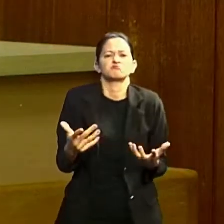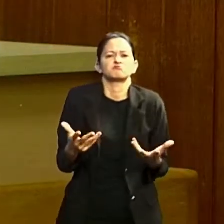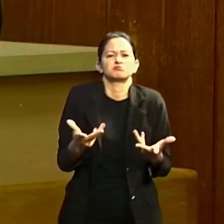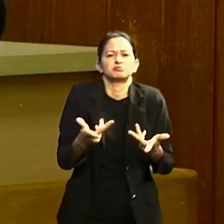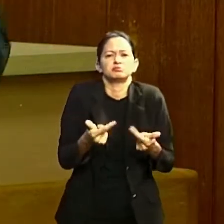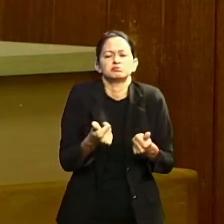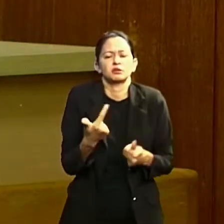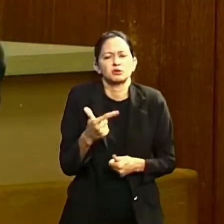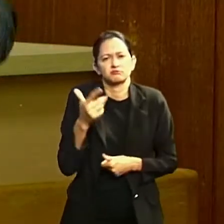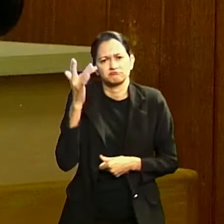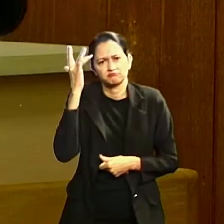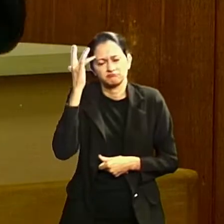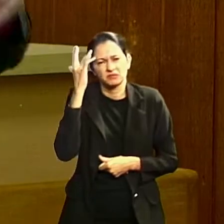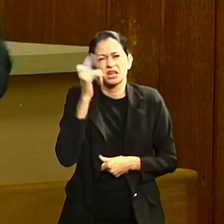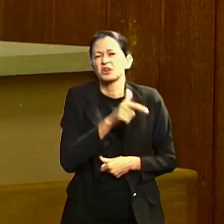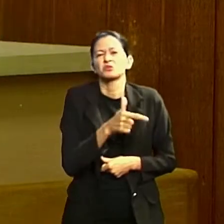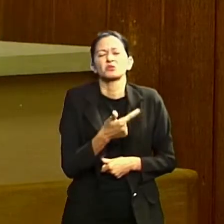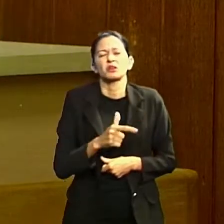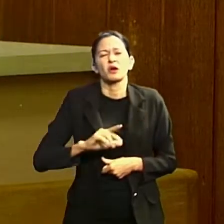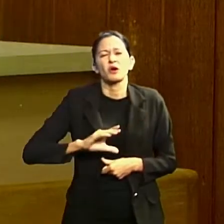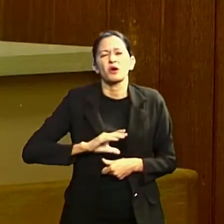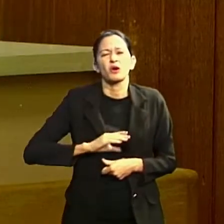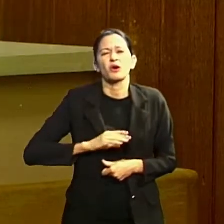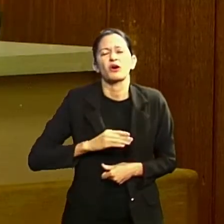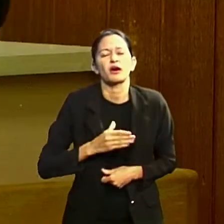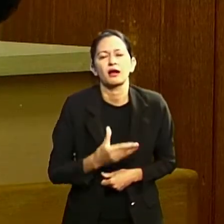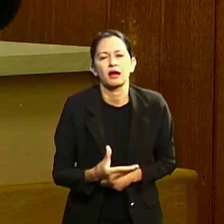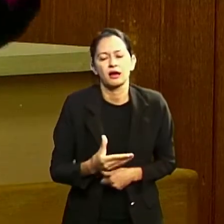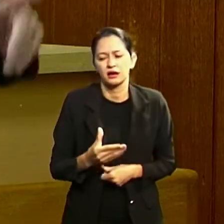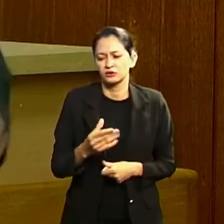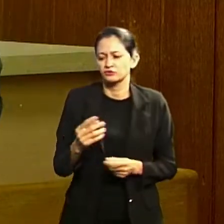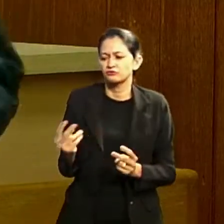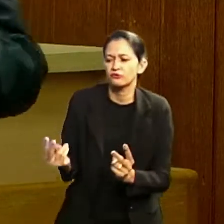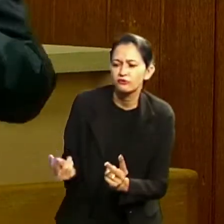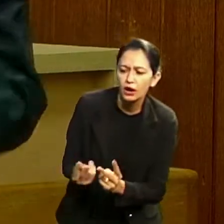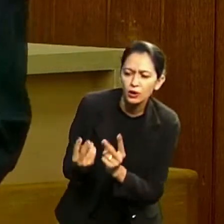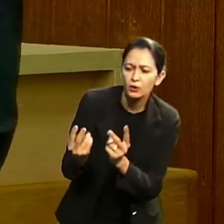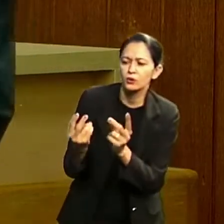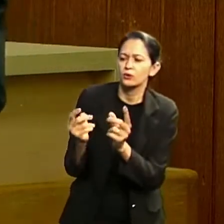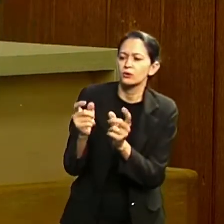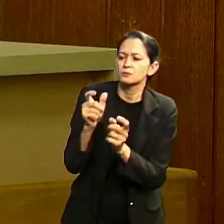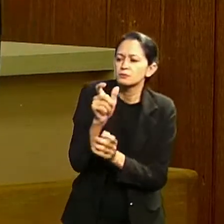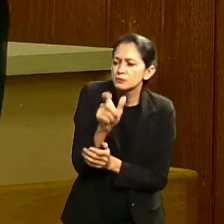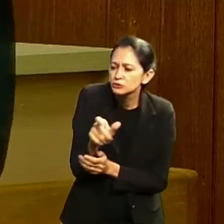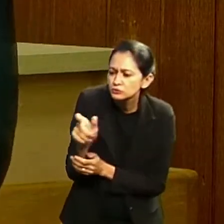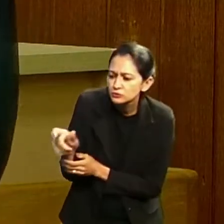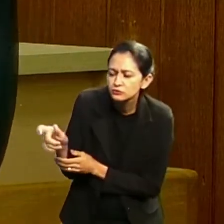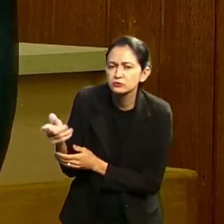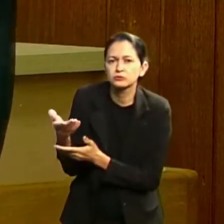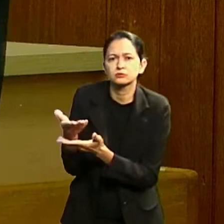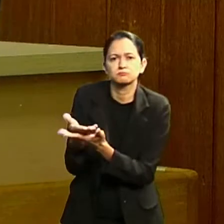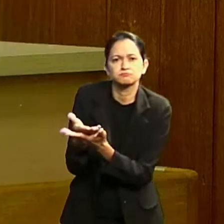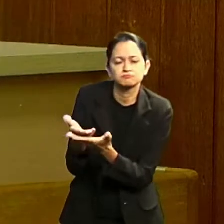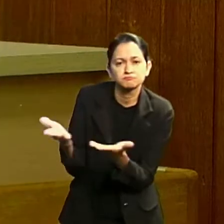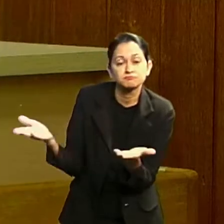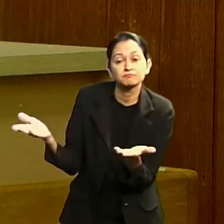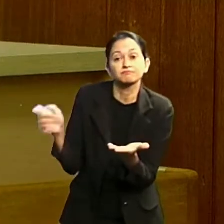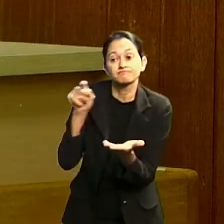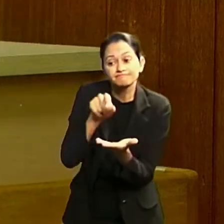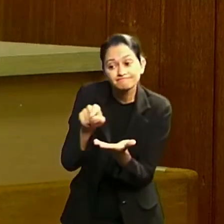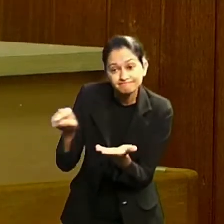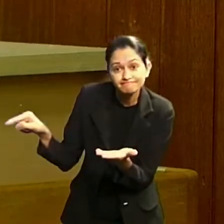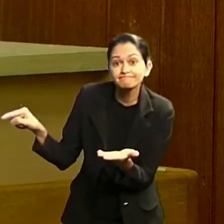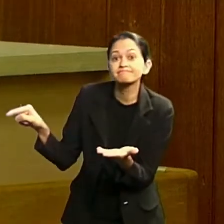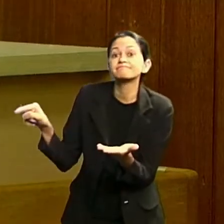né? Prefeito que não tem coragem nem de valorizar as pessoas que o trouxeram